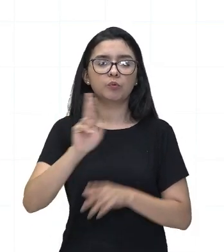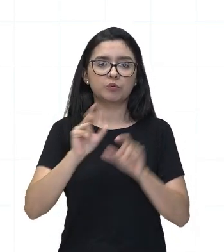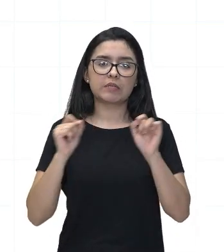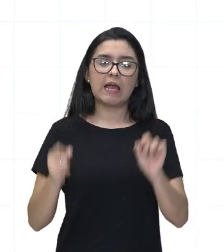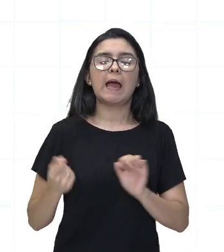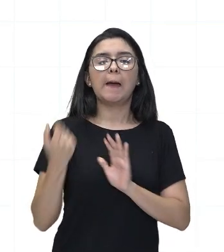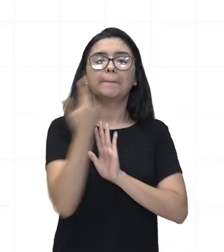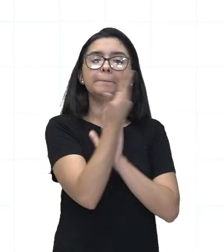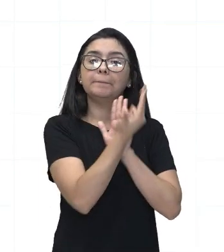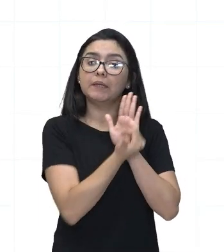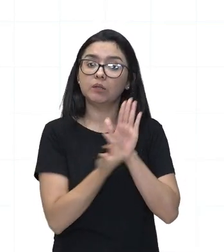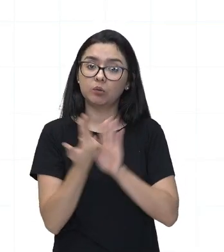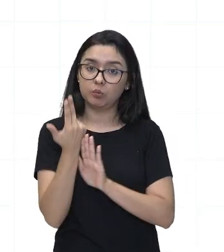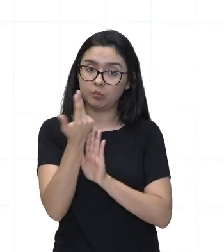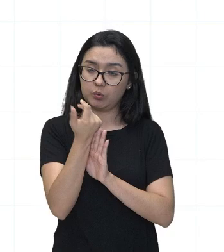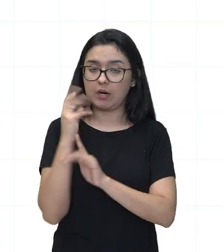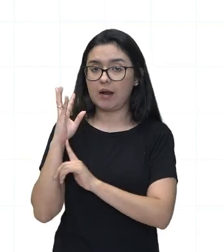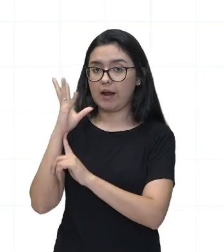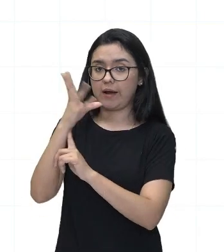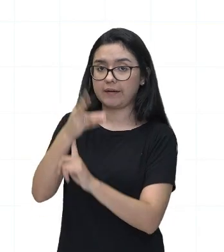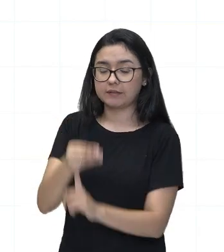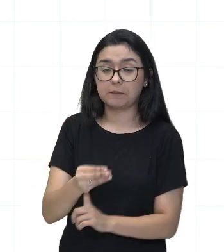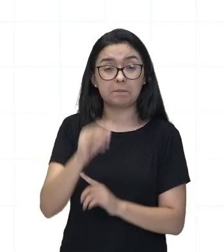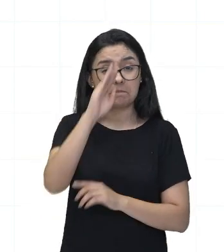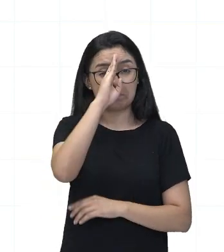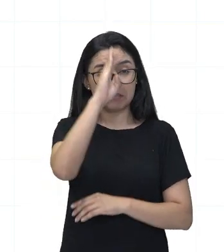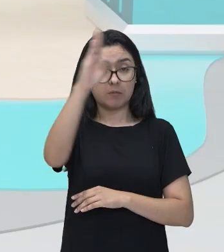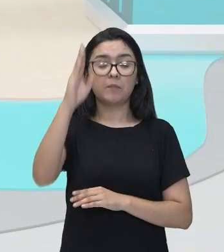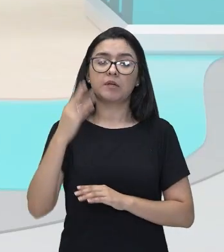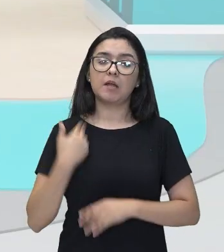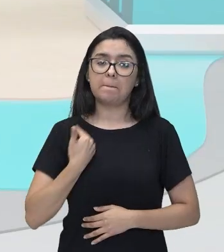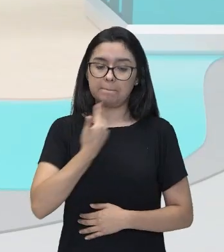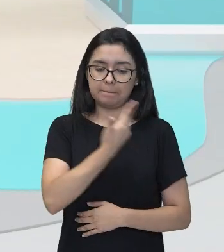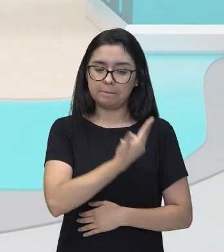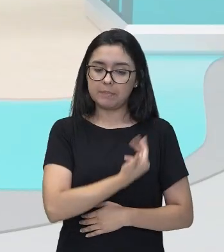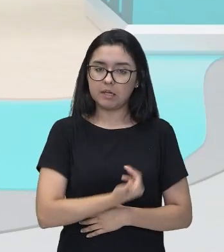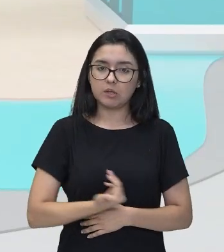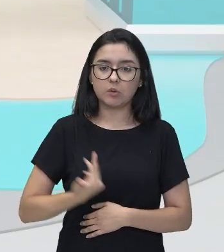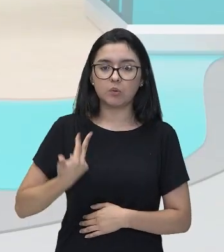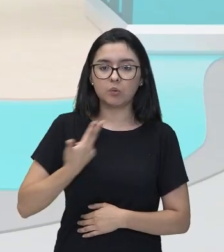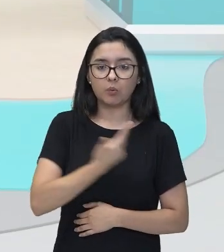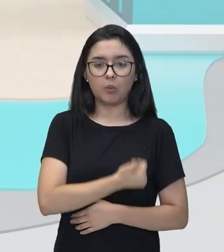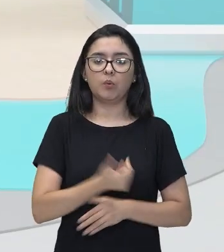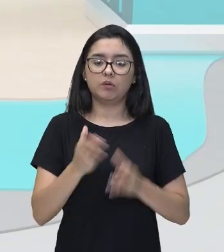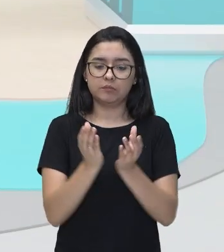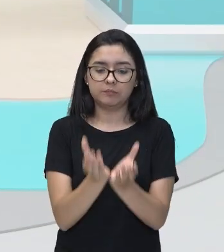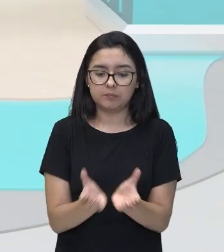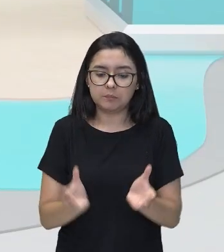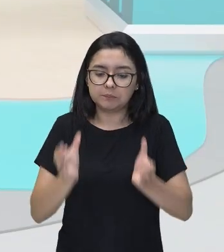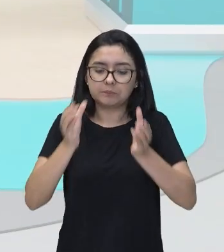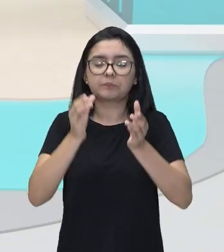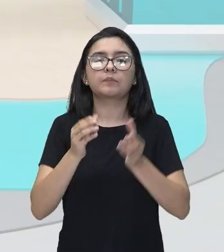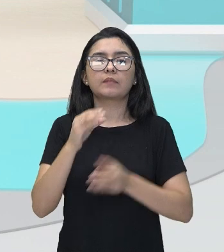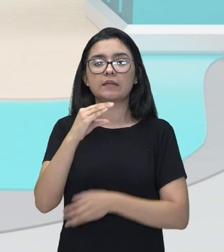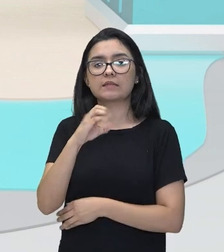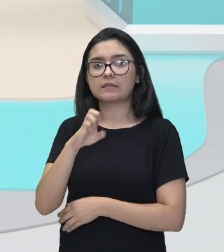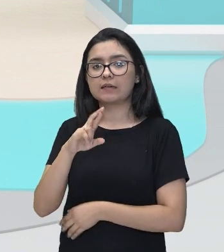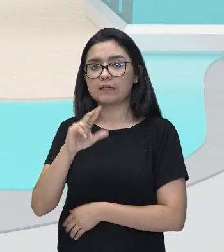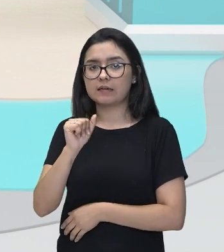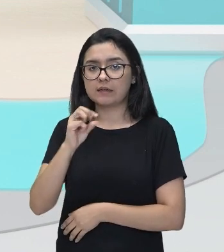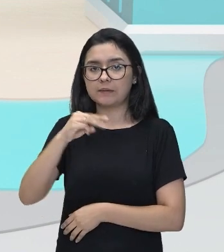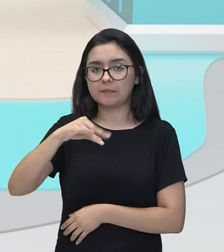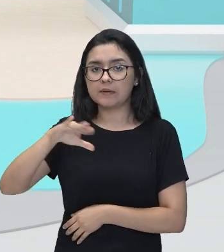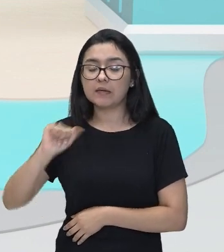na sua arte, principalmente na pintura corporal, na cestaria, na cerâmica. Então,